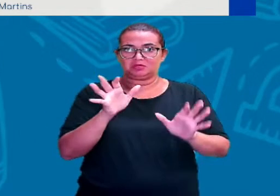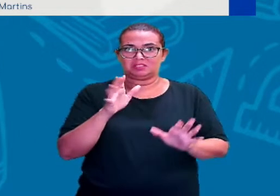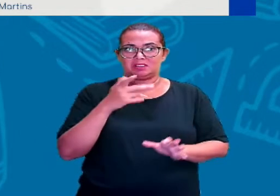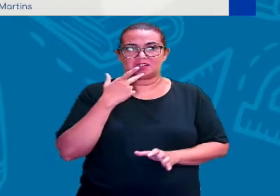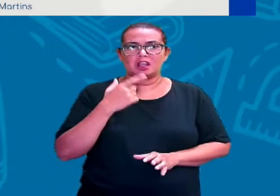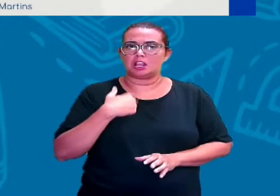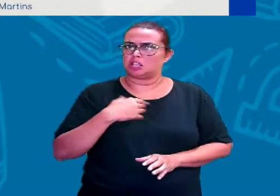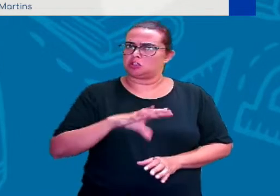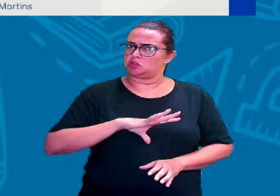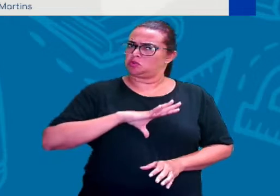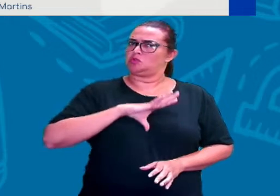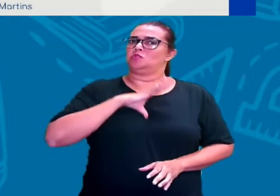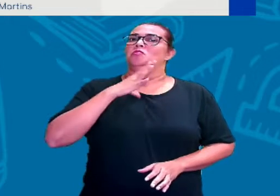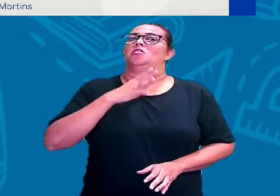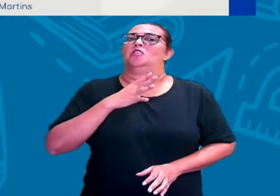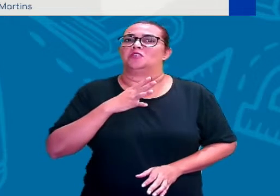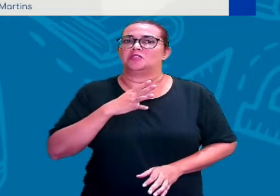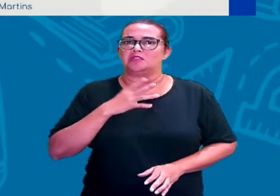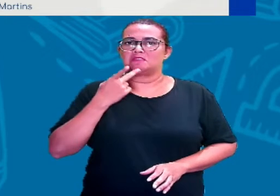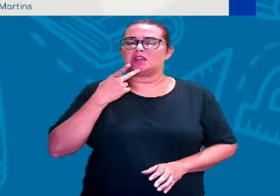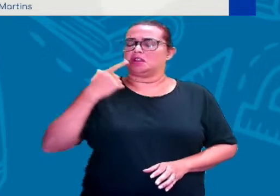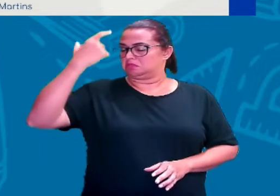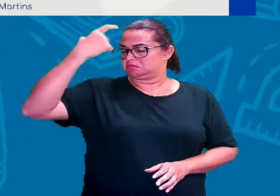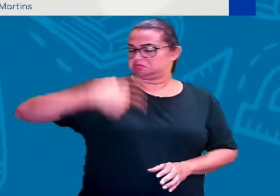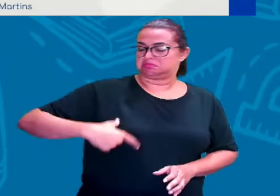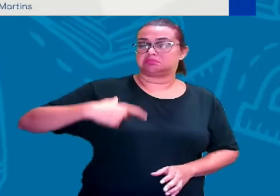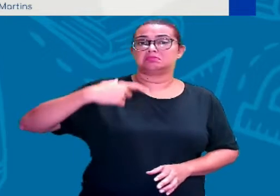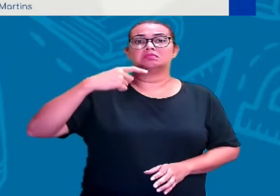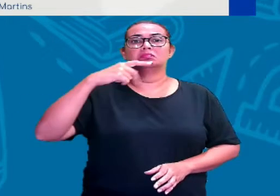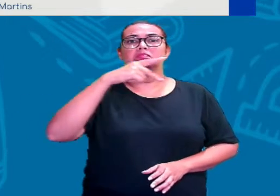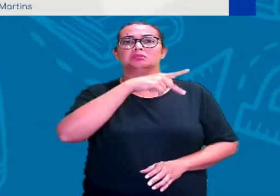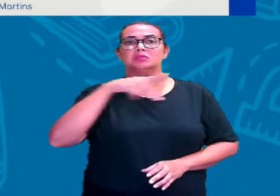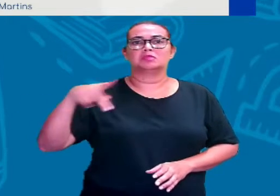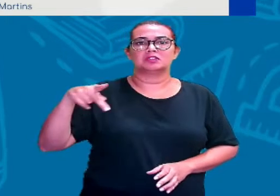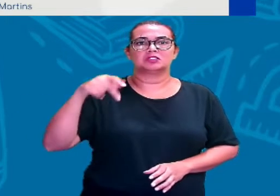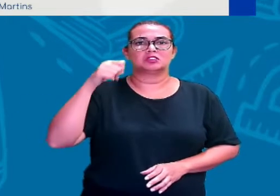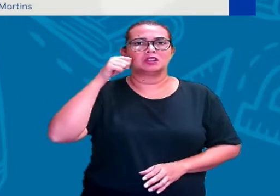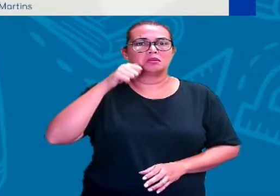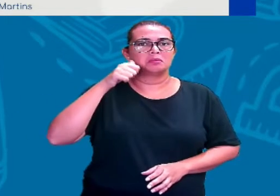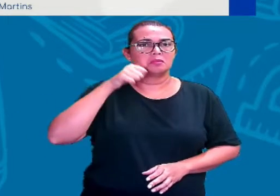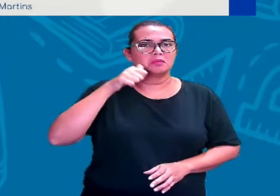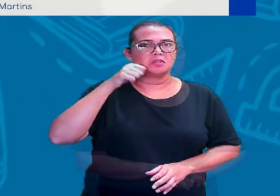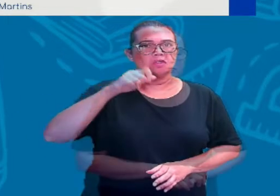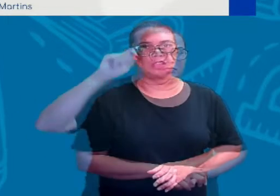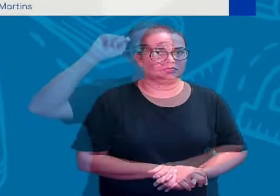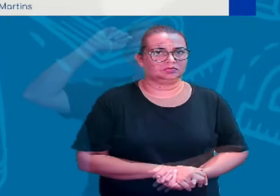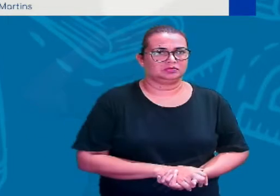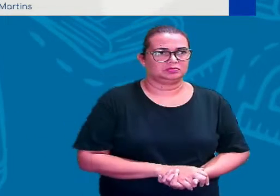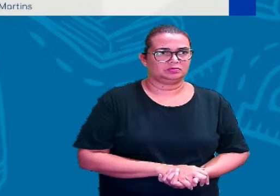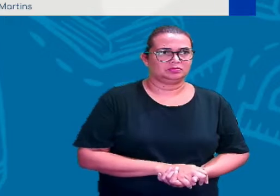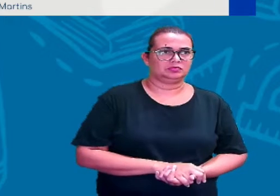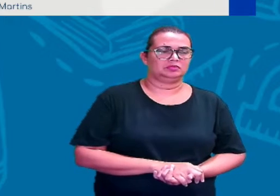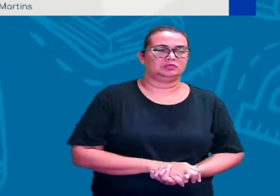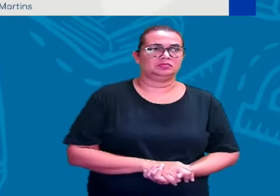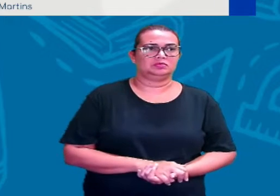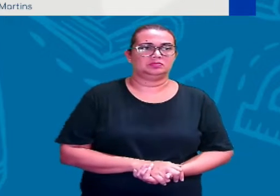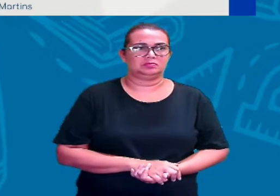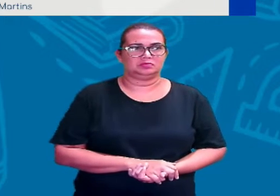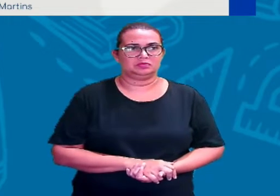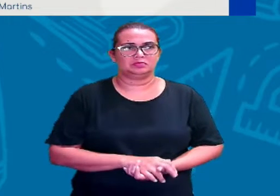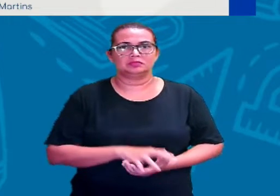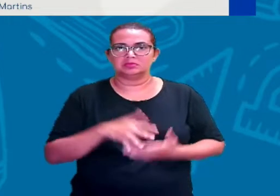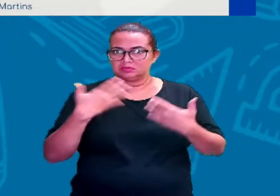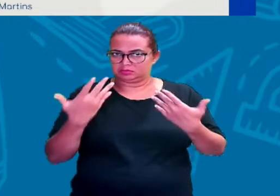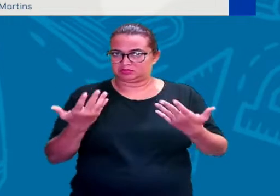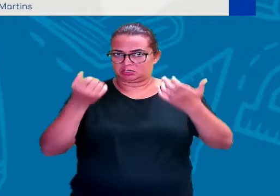tenho orgulho de dizer que eu sou uma professora, uma mulher preta, negra, com muito orgulho, tá certo? E aí, isso